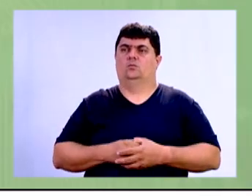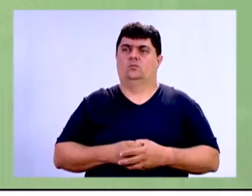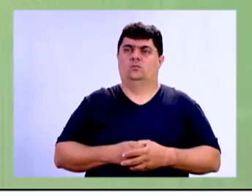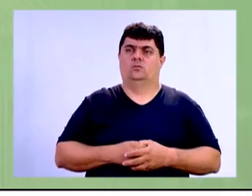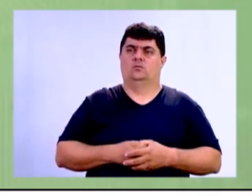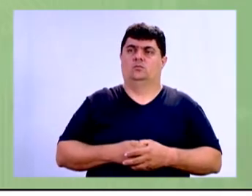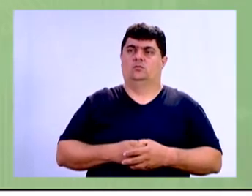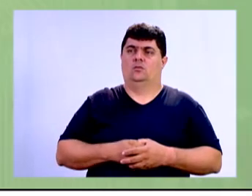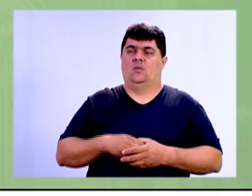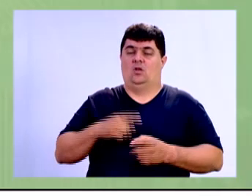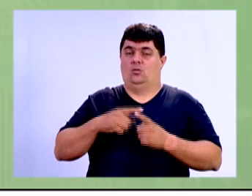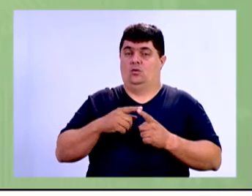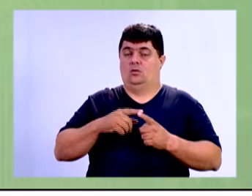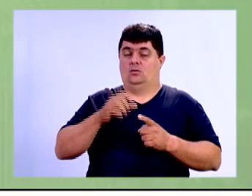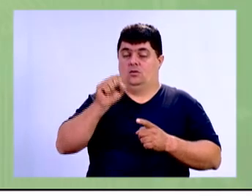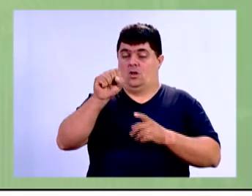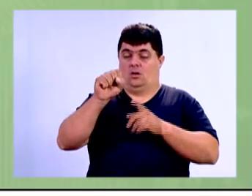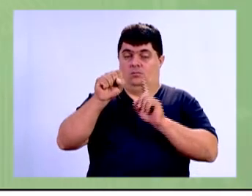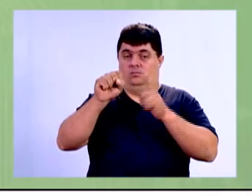isso que está no singular.